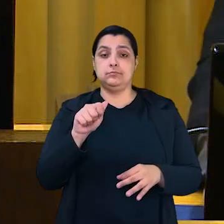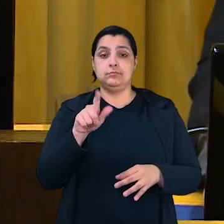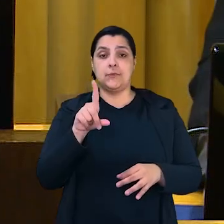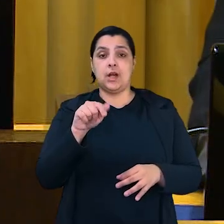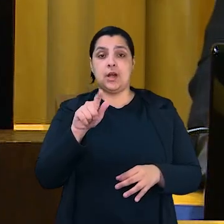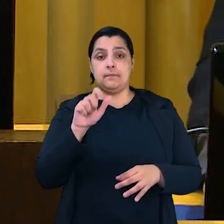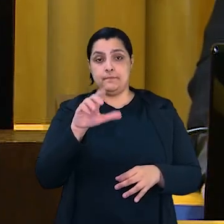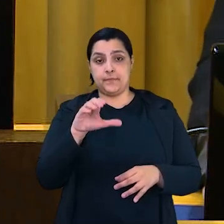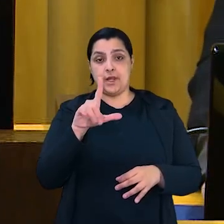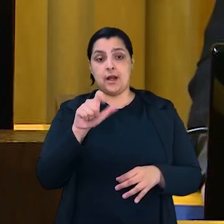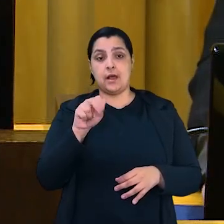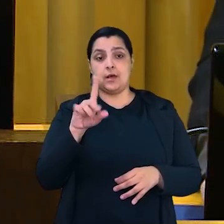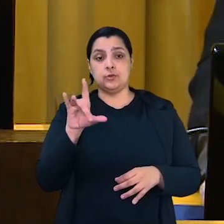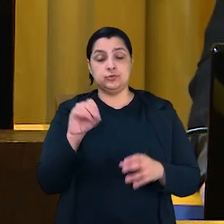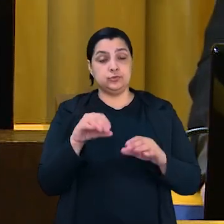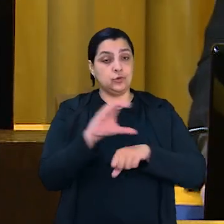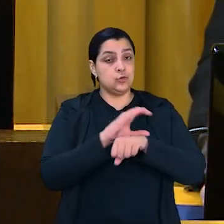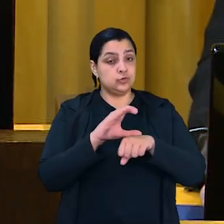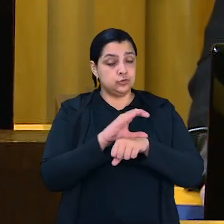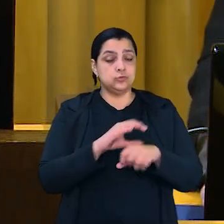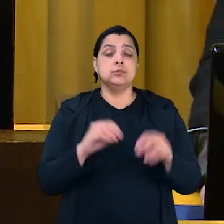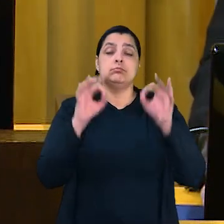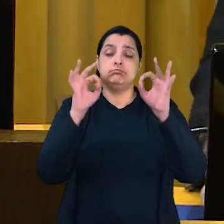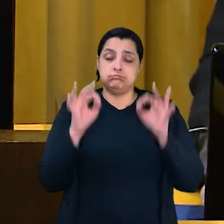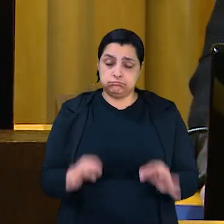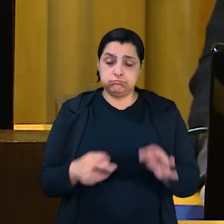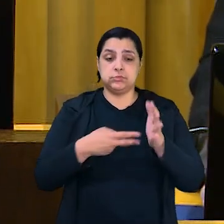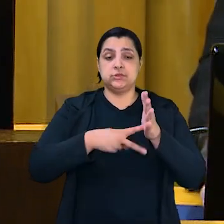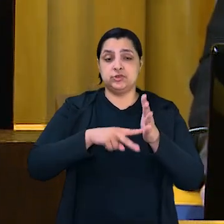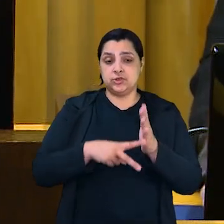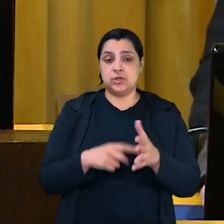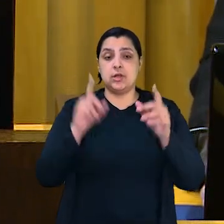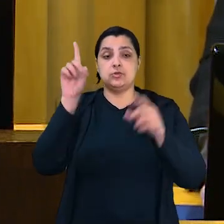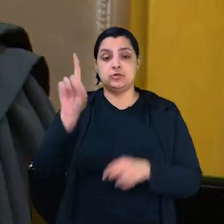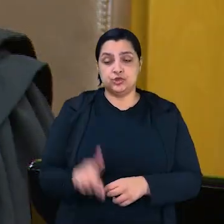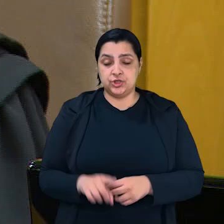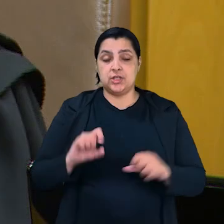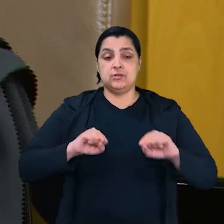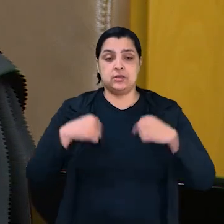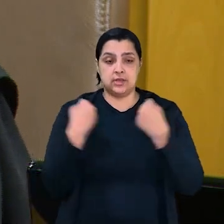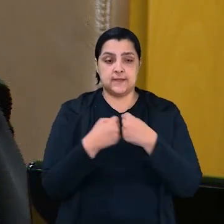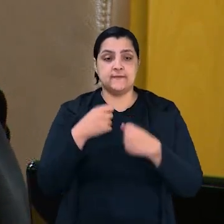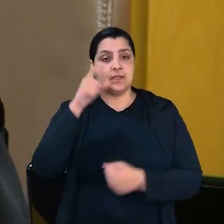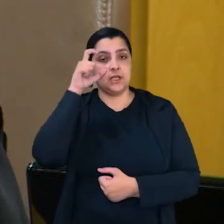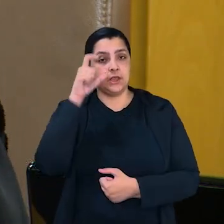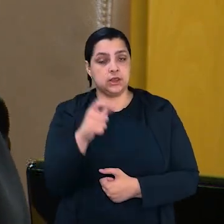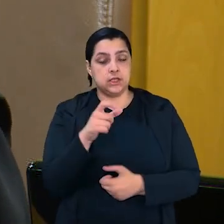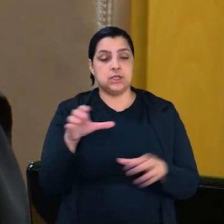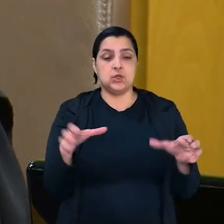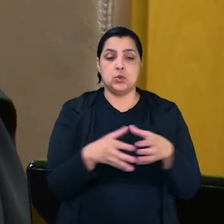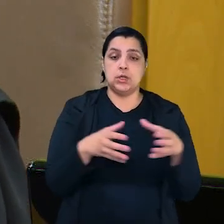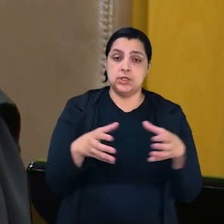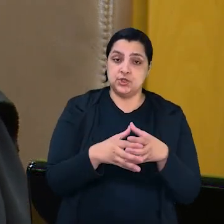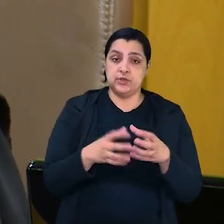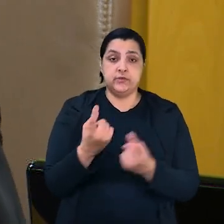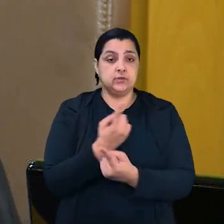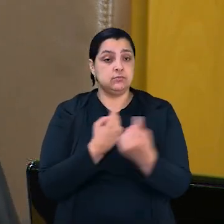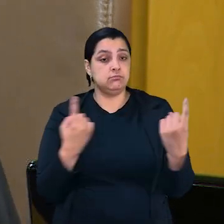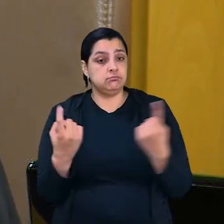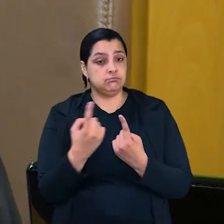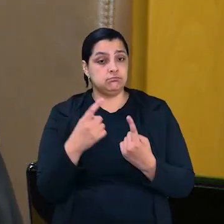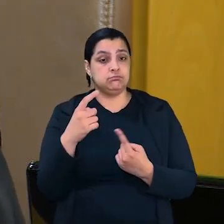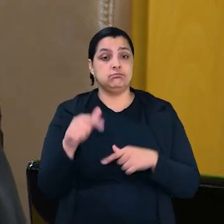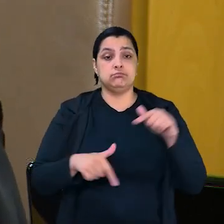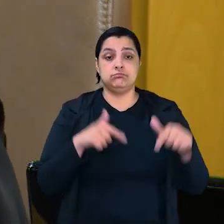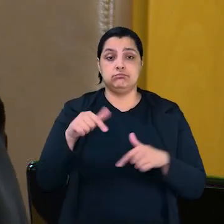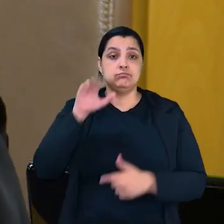ministro Cláudio Brandão, destacou que a Constituição garante aos sindicatos o direito de defender os interesses coletivos